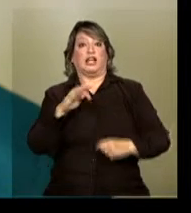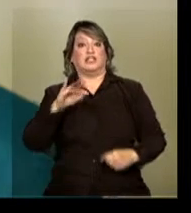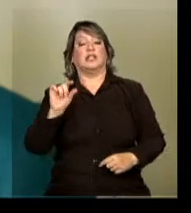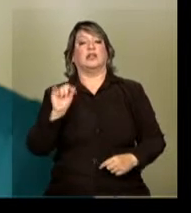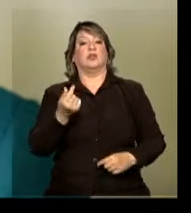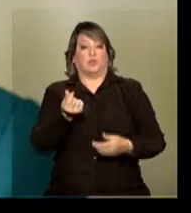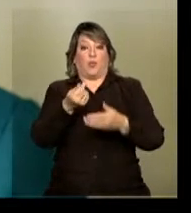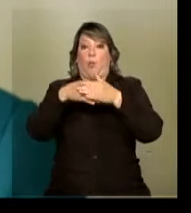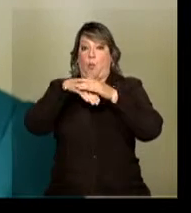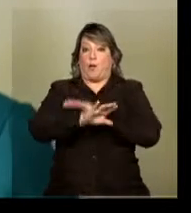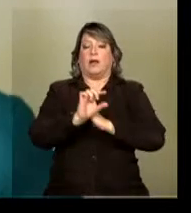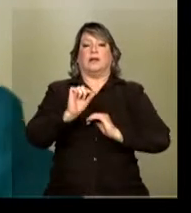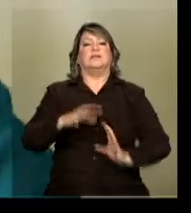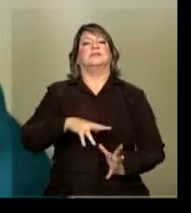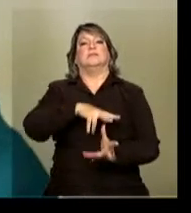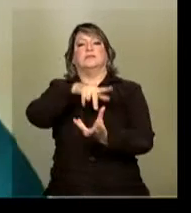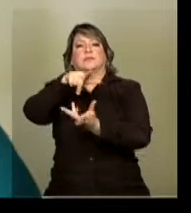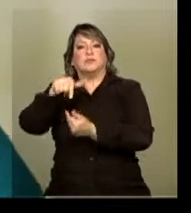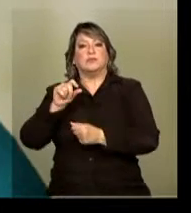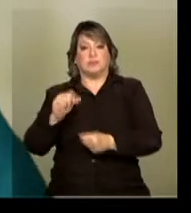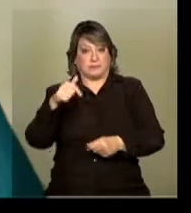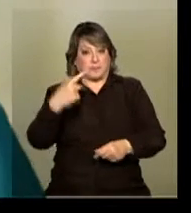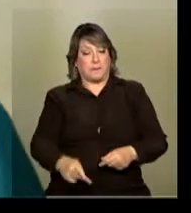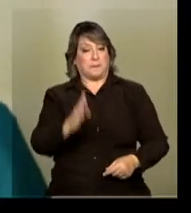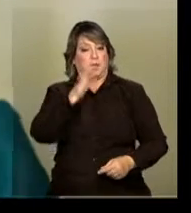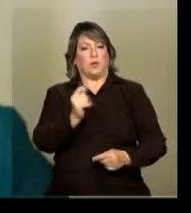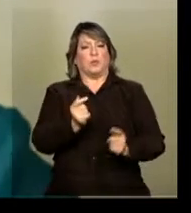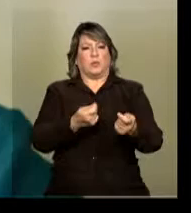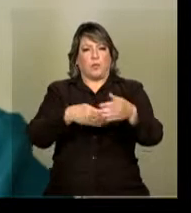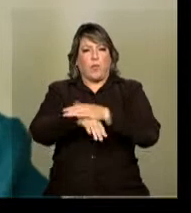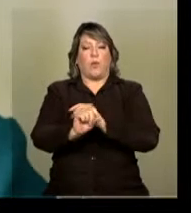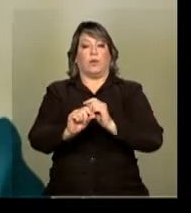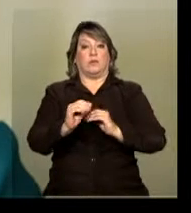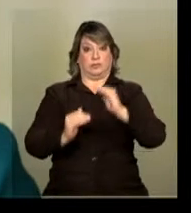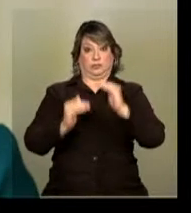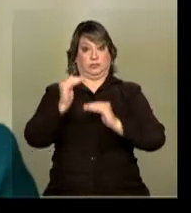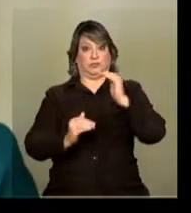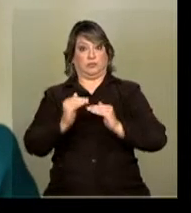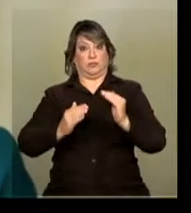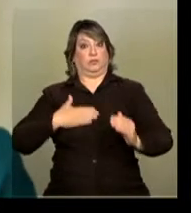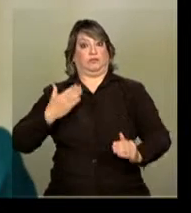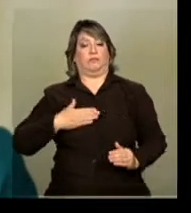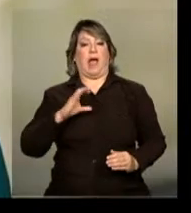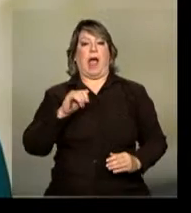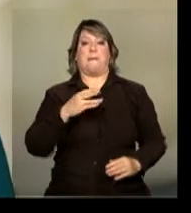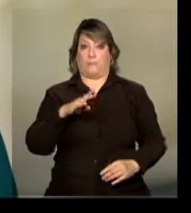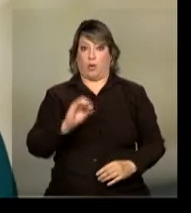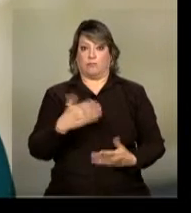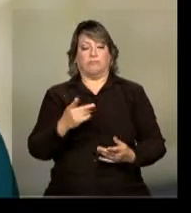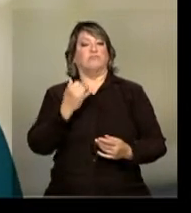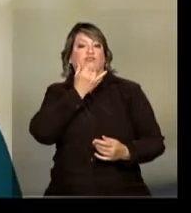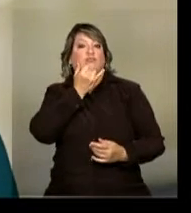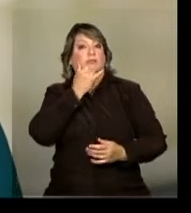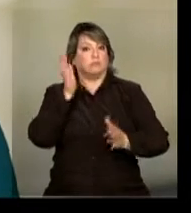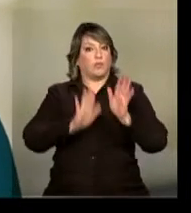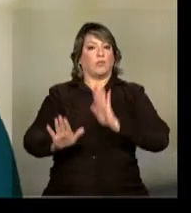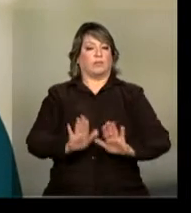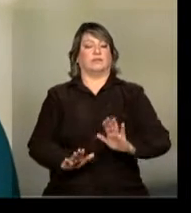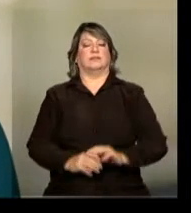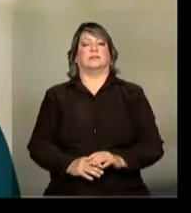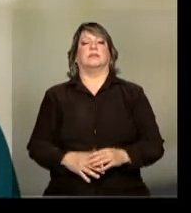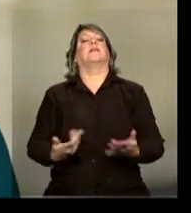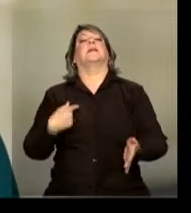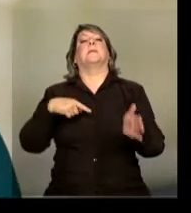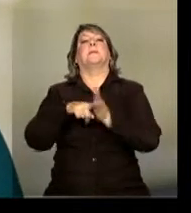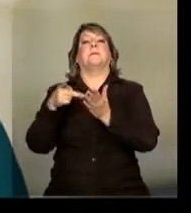reservas internacionais para estabilizar as flutuações do mercado cambial meus amigos e minhas amigas